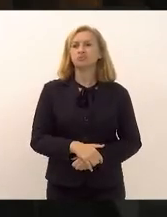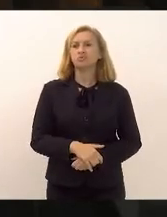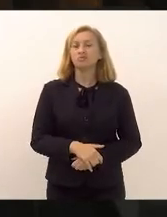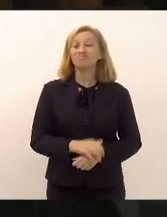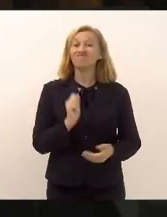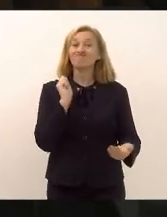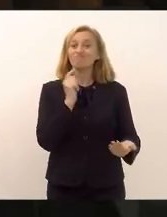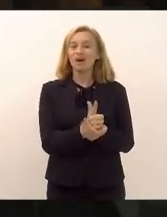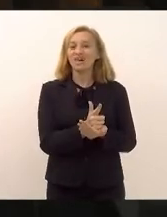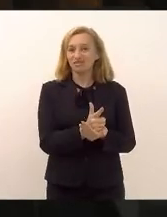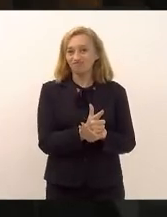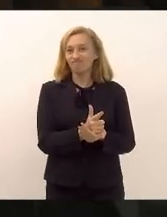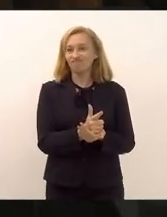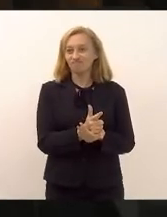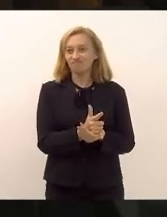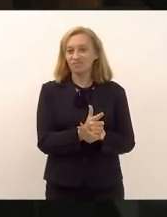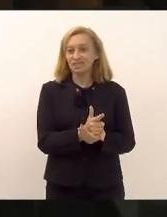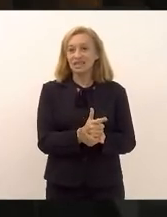pagam